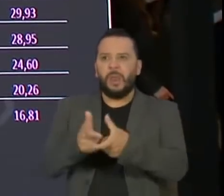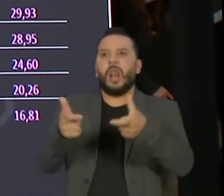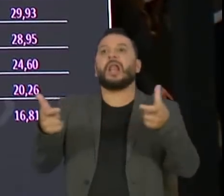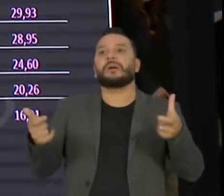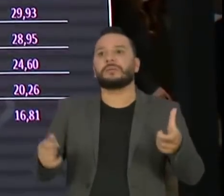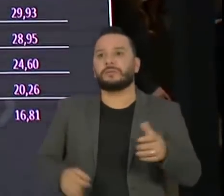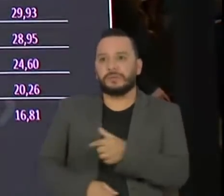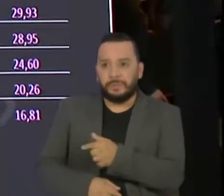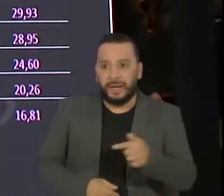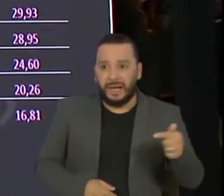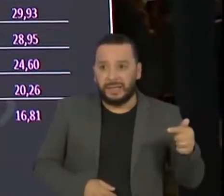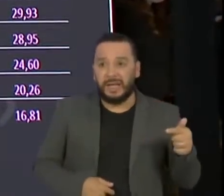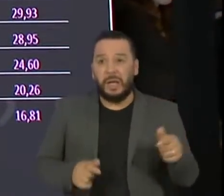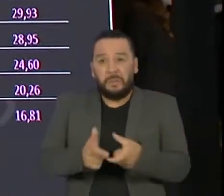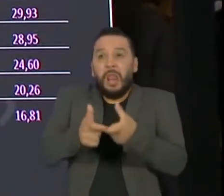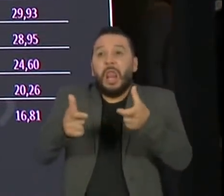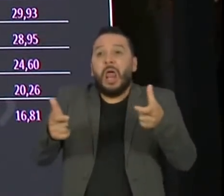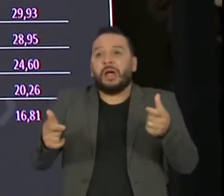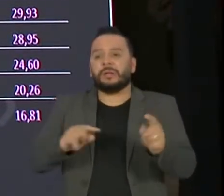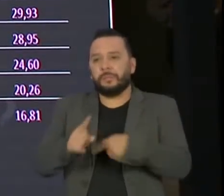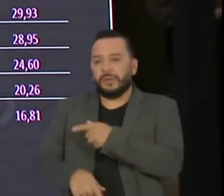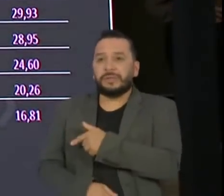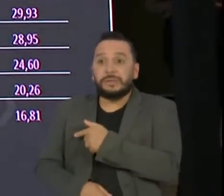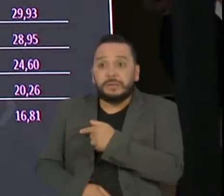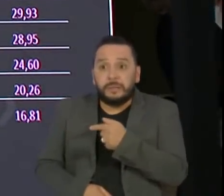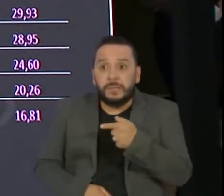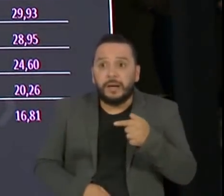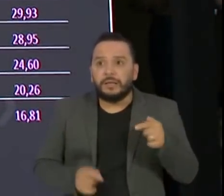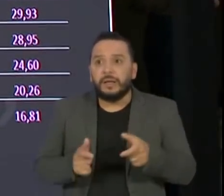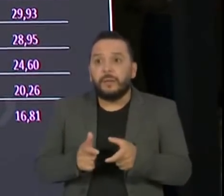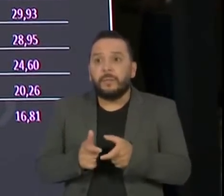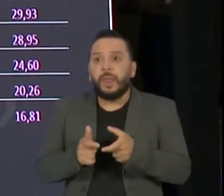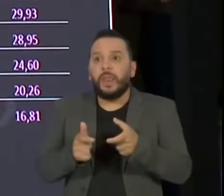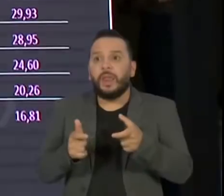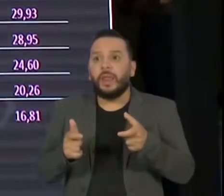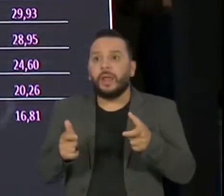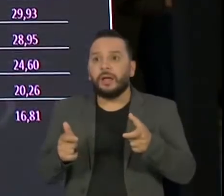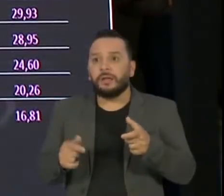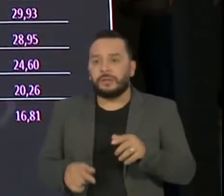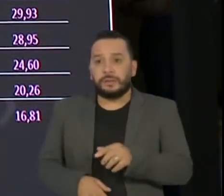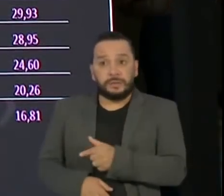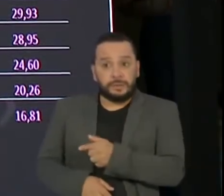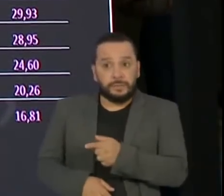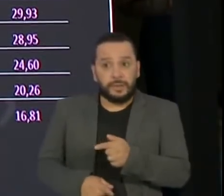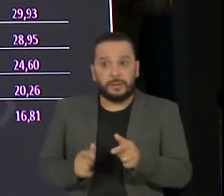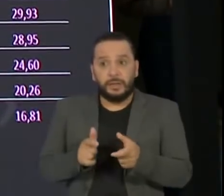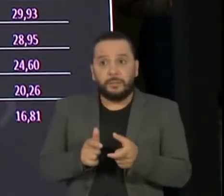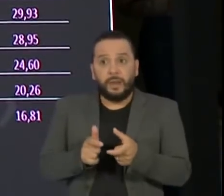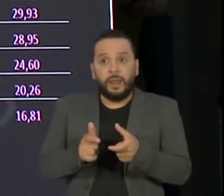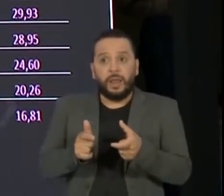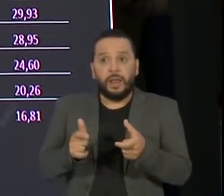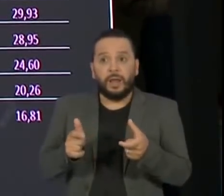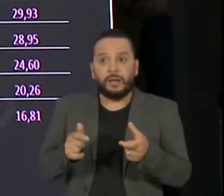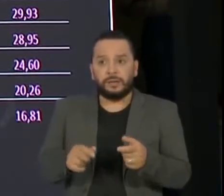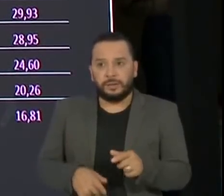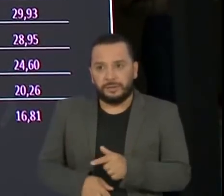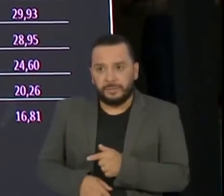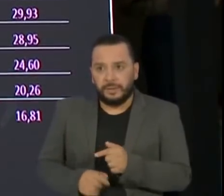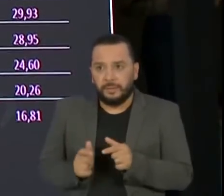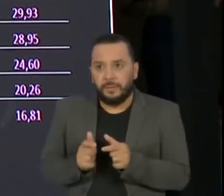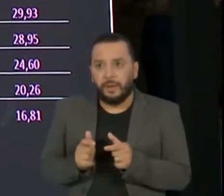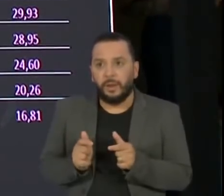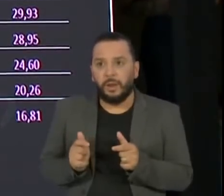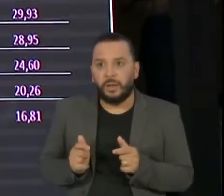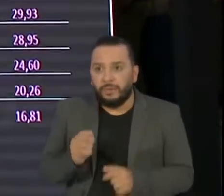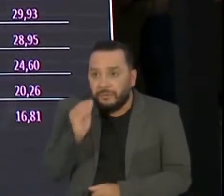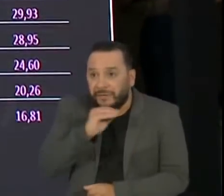mas a cada semana isto foi reduzindo. Para nós chegarmos agora na 24ª semana, com a primeira semana